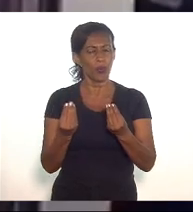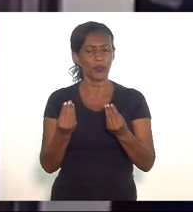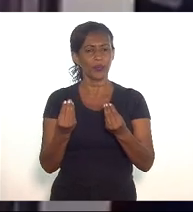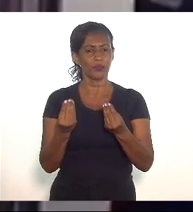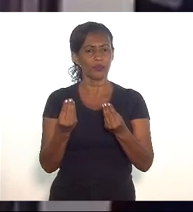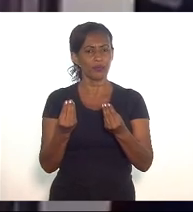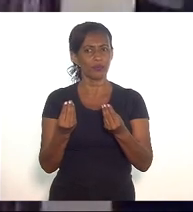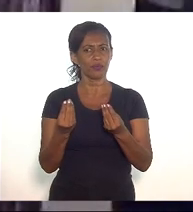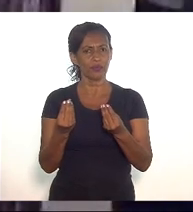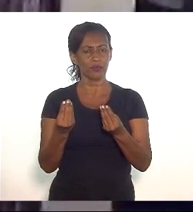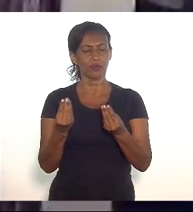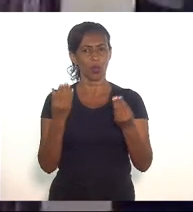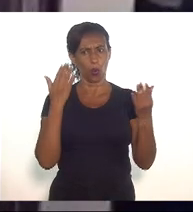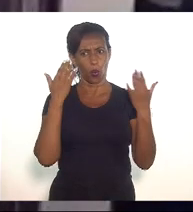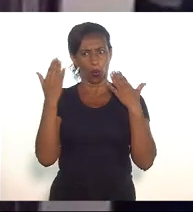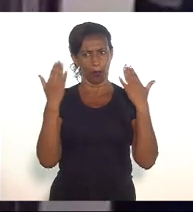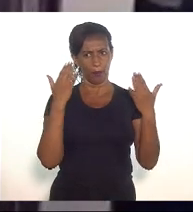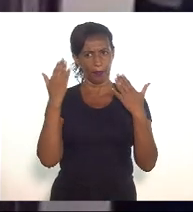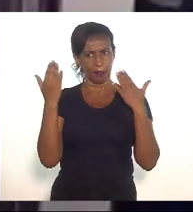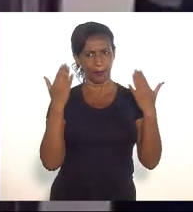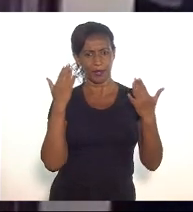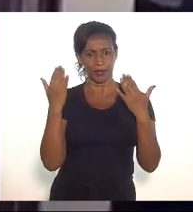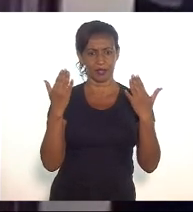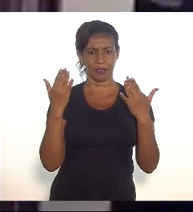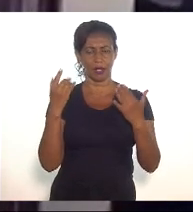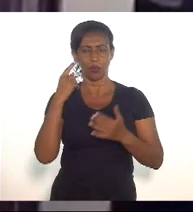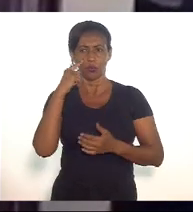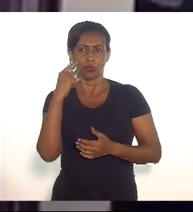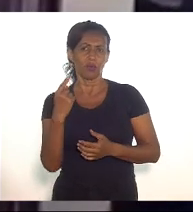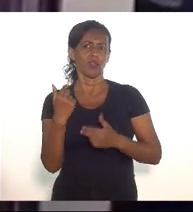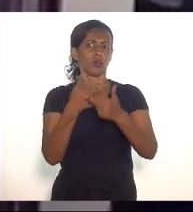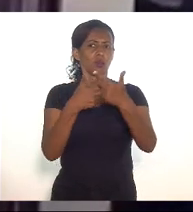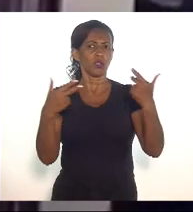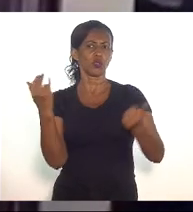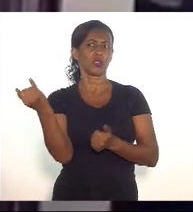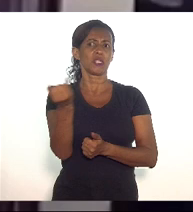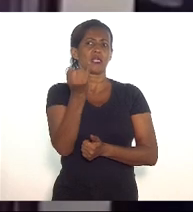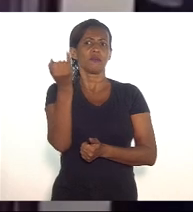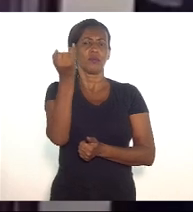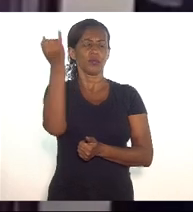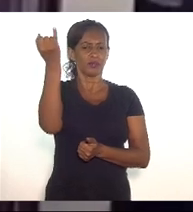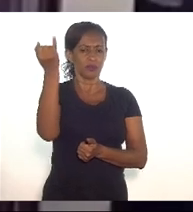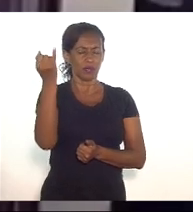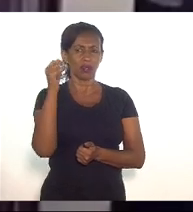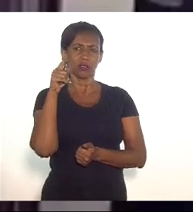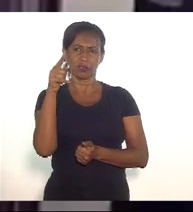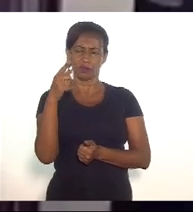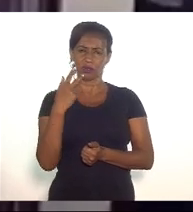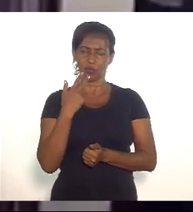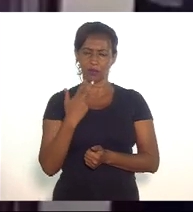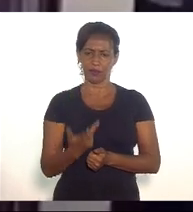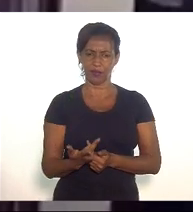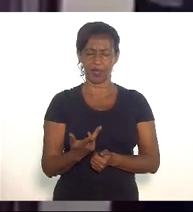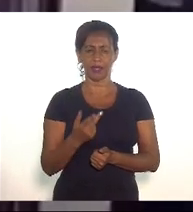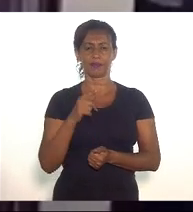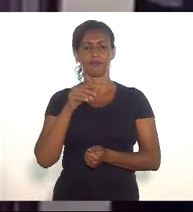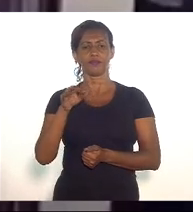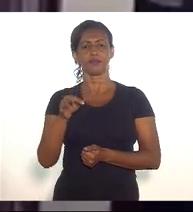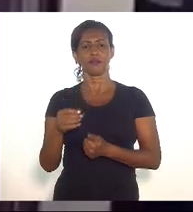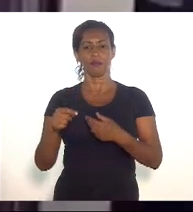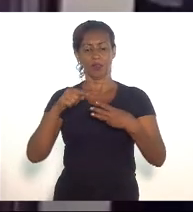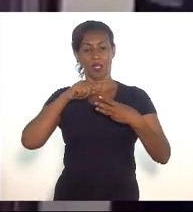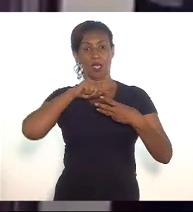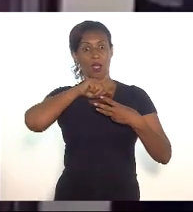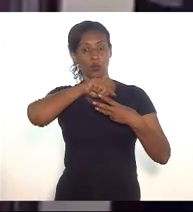Estou vendo que realmente uma das coisas importantes que Vossa Excelência colocou, é a questão dos